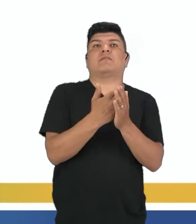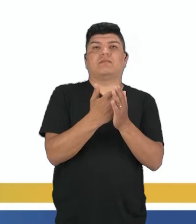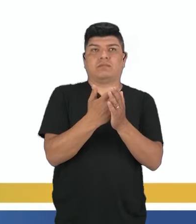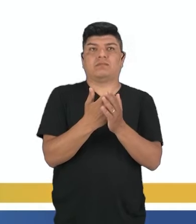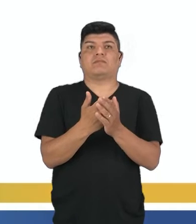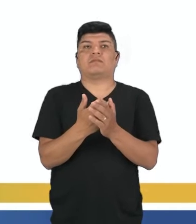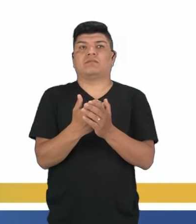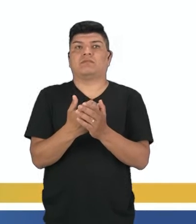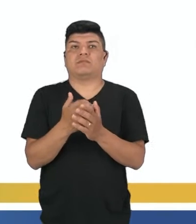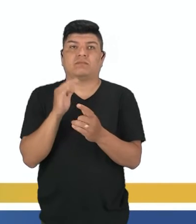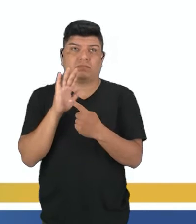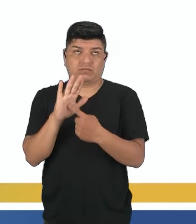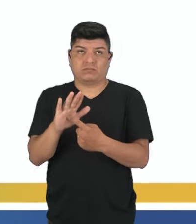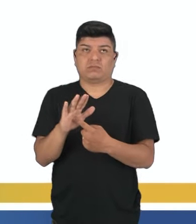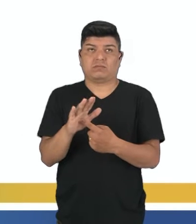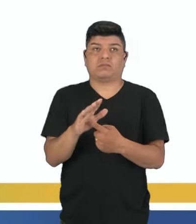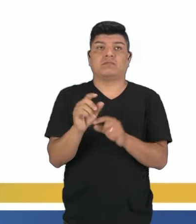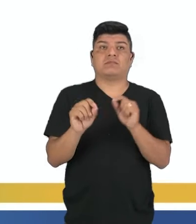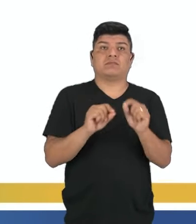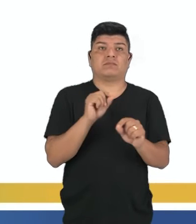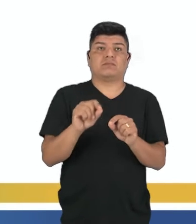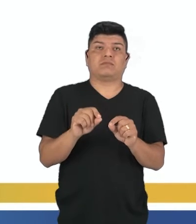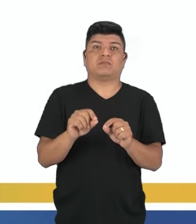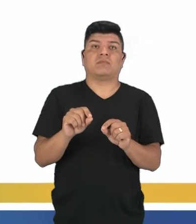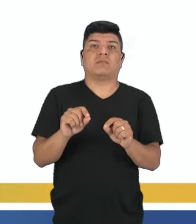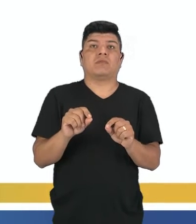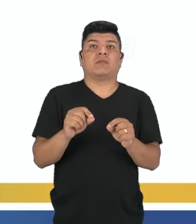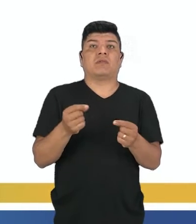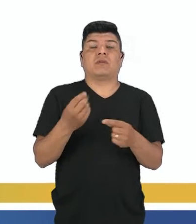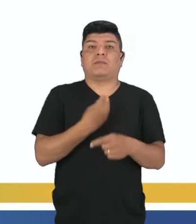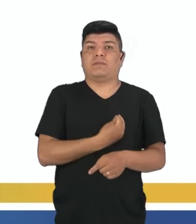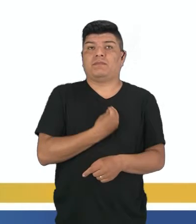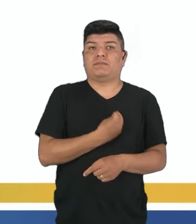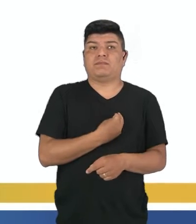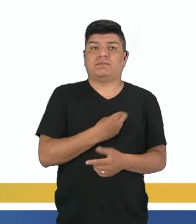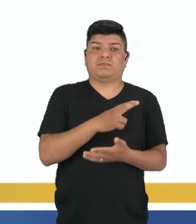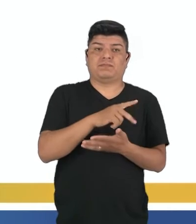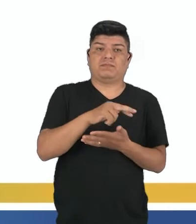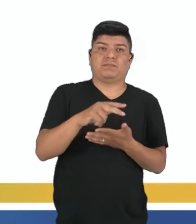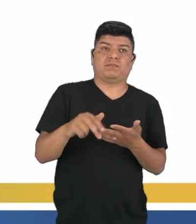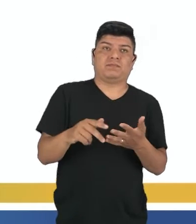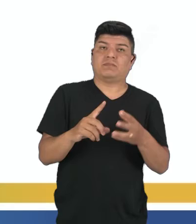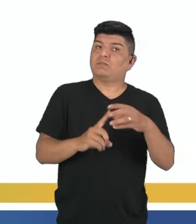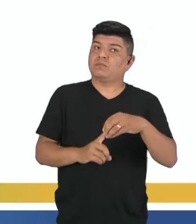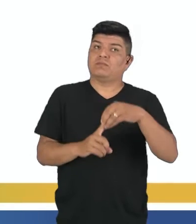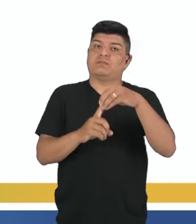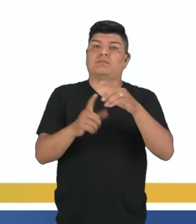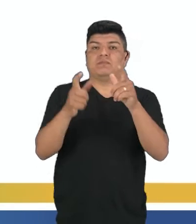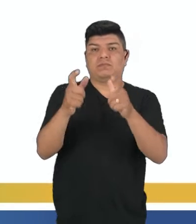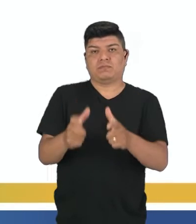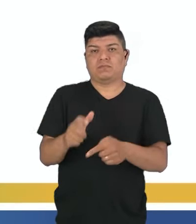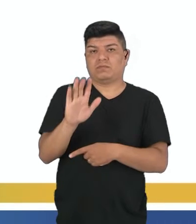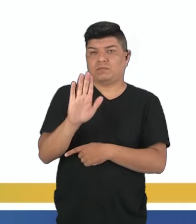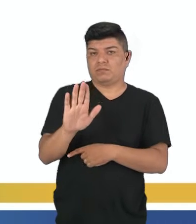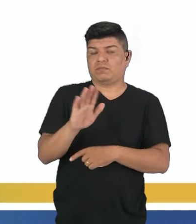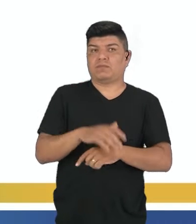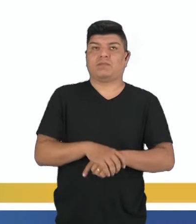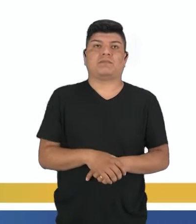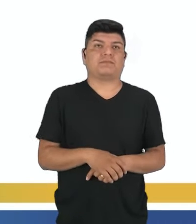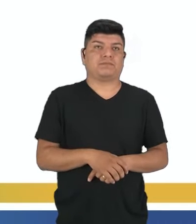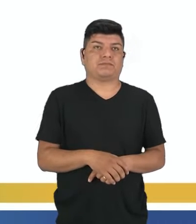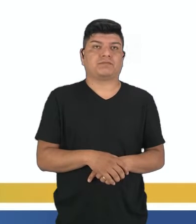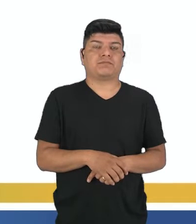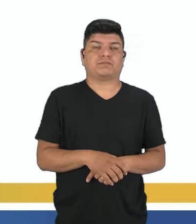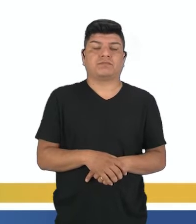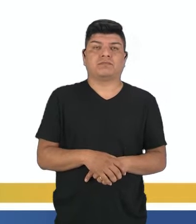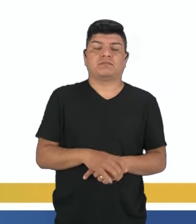destaca-se pelo seu grande endemismo, ou seja, a presença de espécies exclusivas dessa região. Além